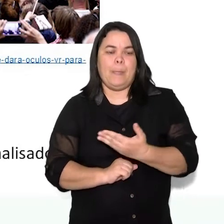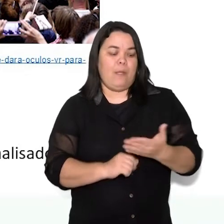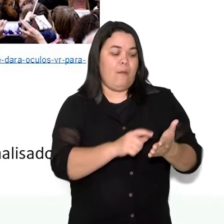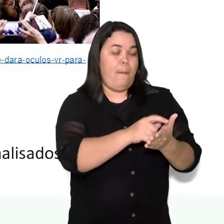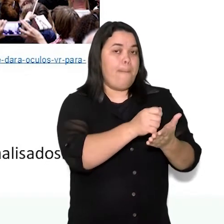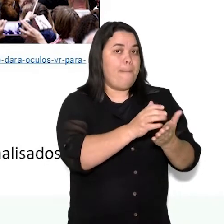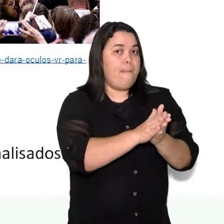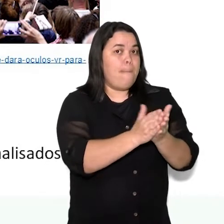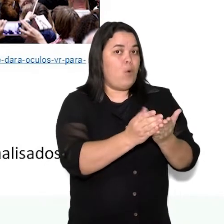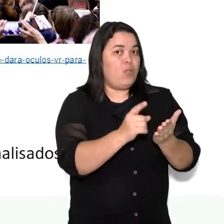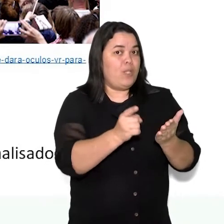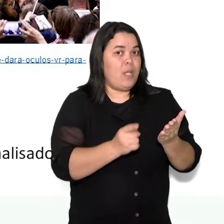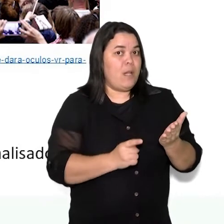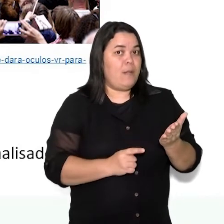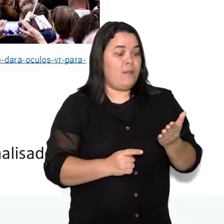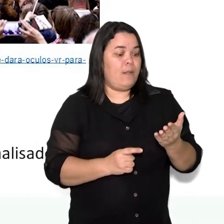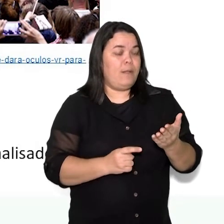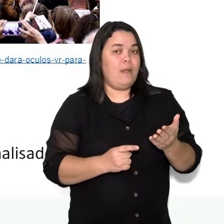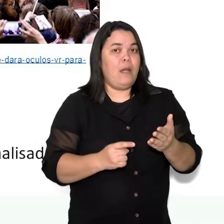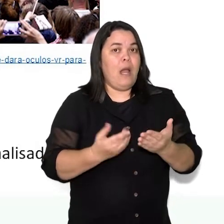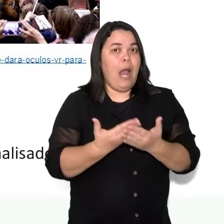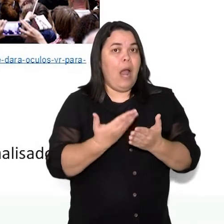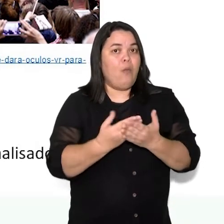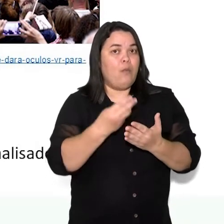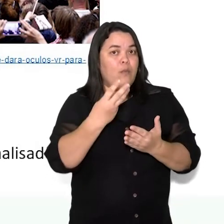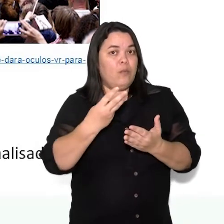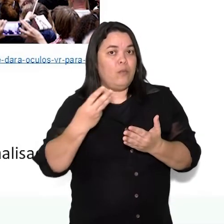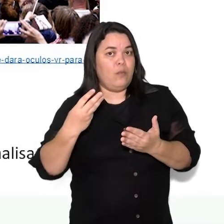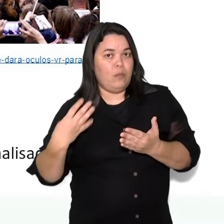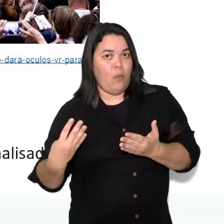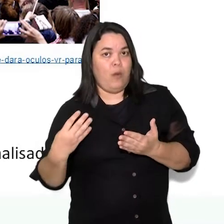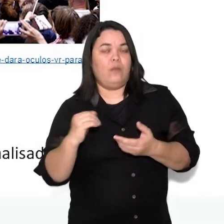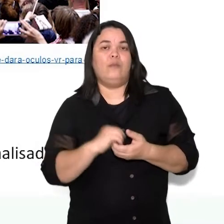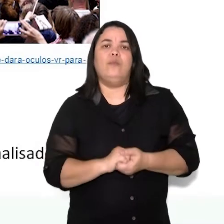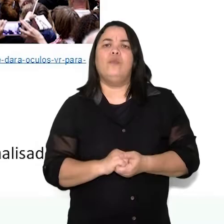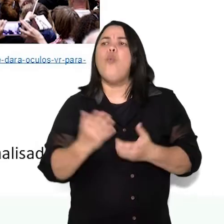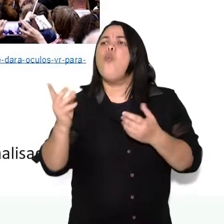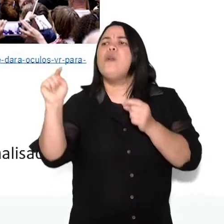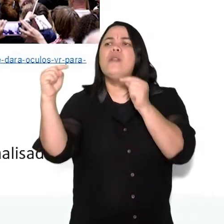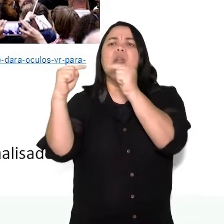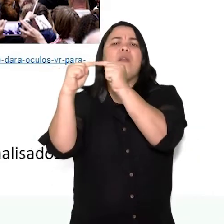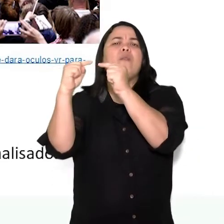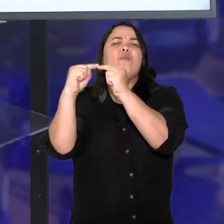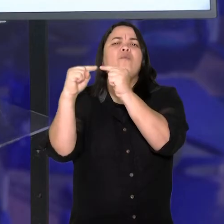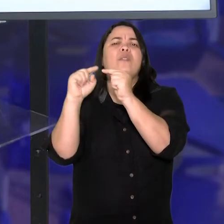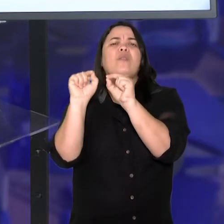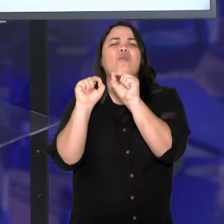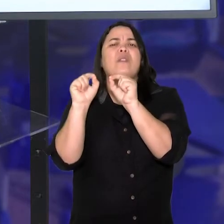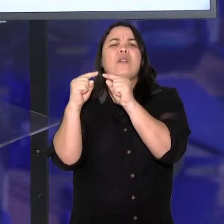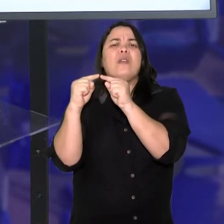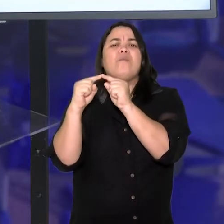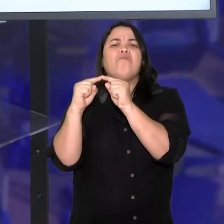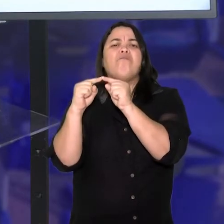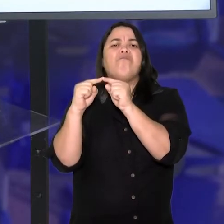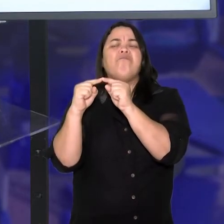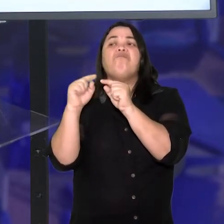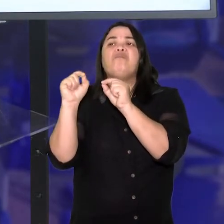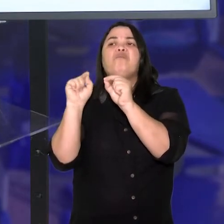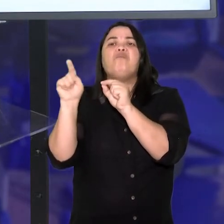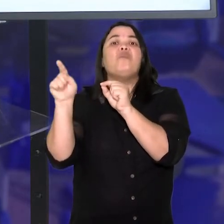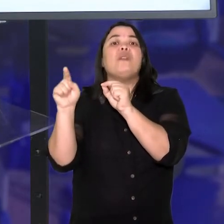aulas 3 e 4. Quais são os elementos comuns nas duas imagens, né? Todas as duas imagens a gente tem aqui,